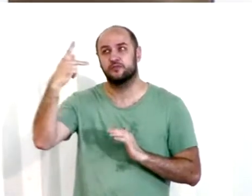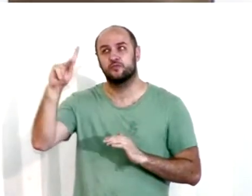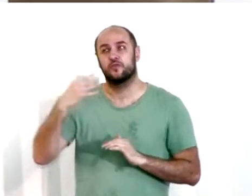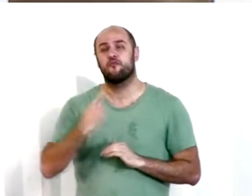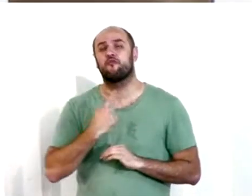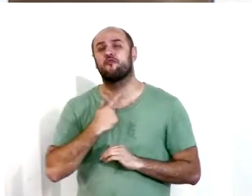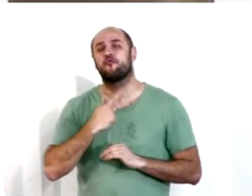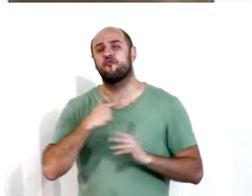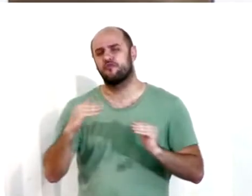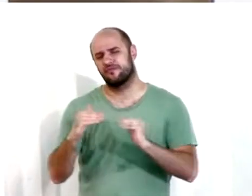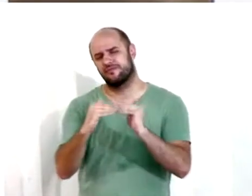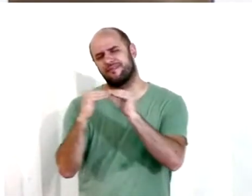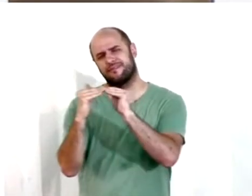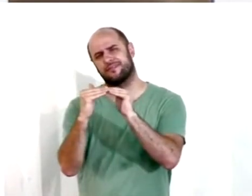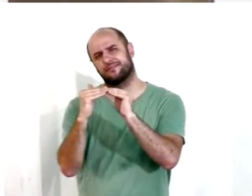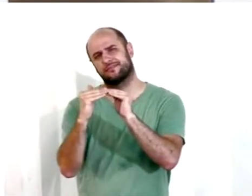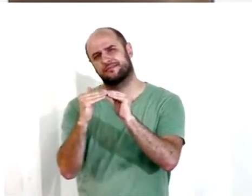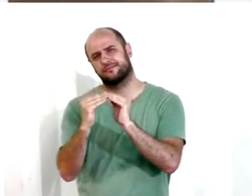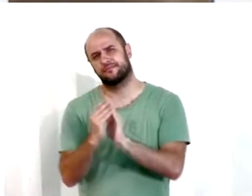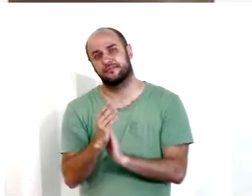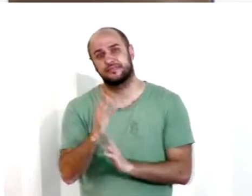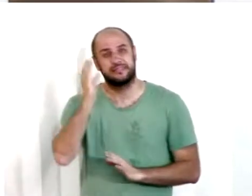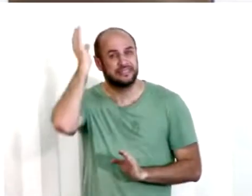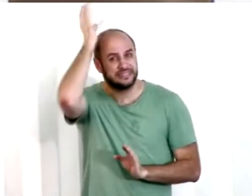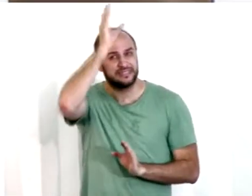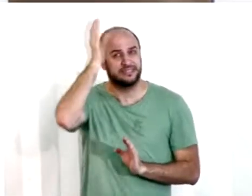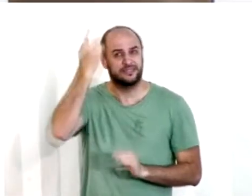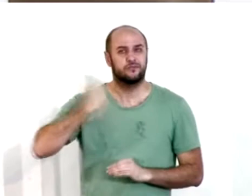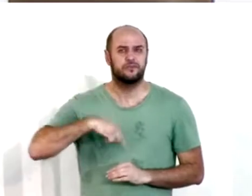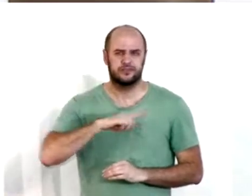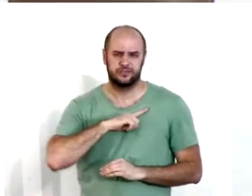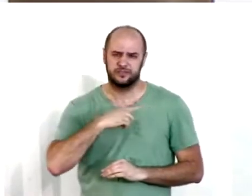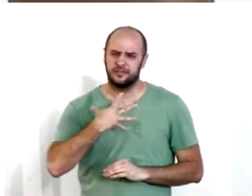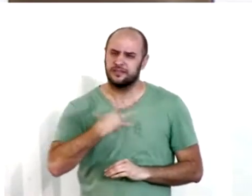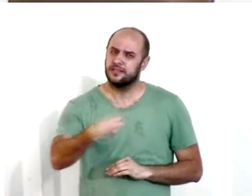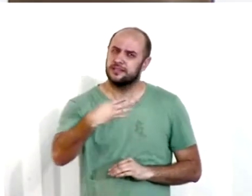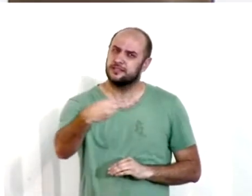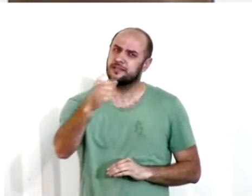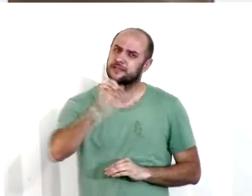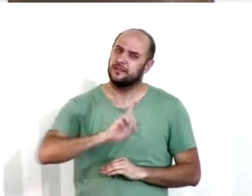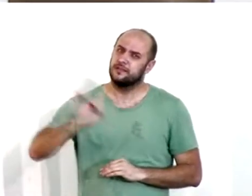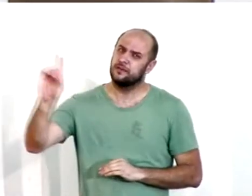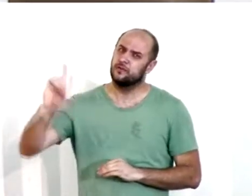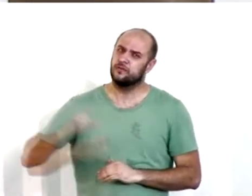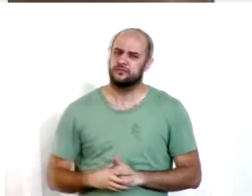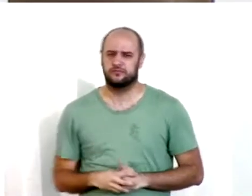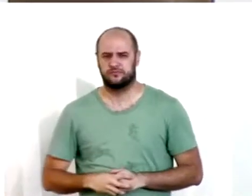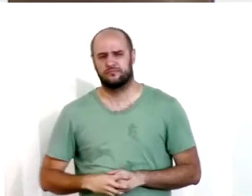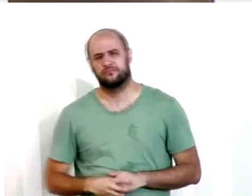vontade. Em Cristo nós somos a herança de Deus.